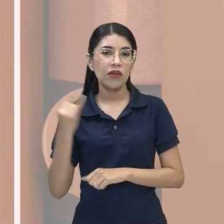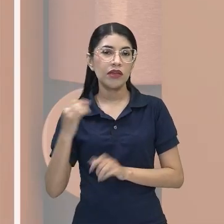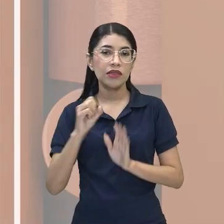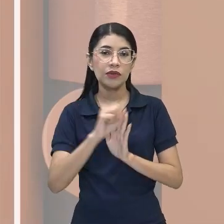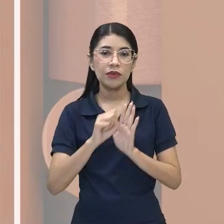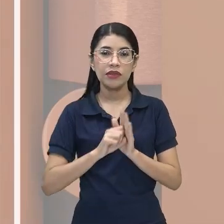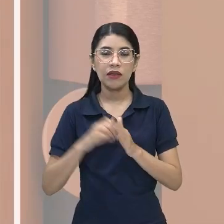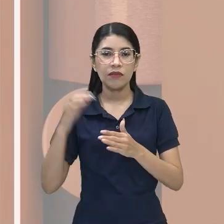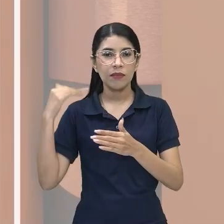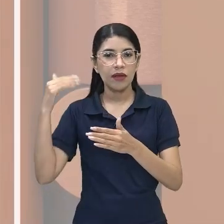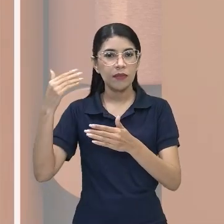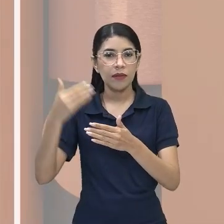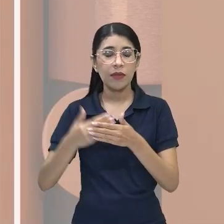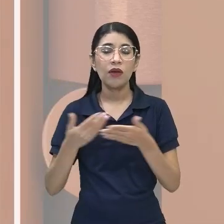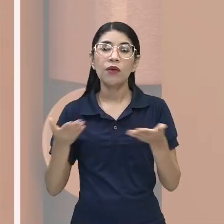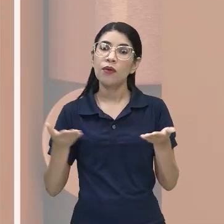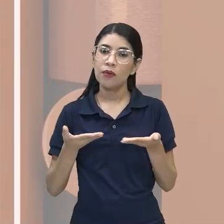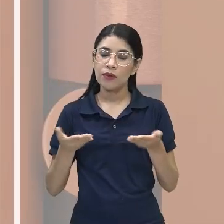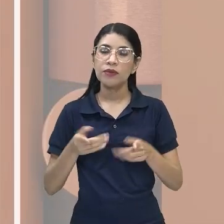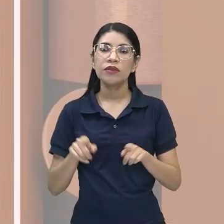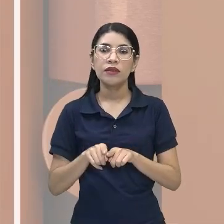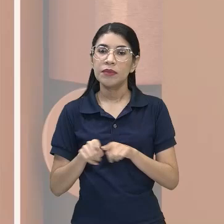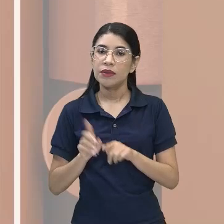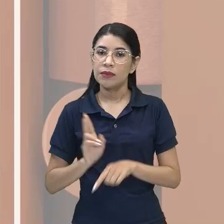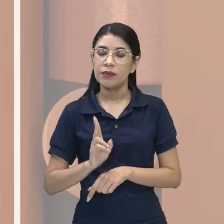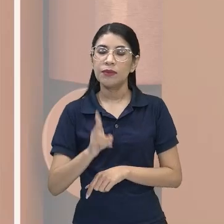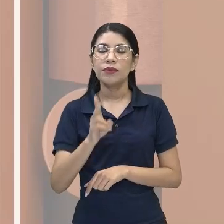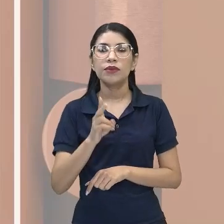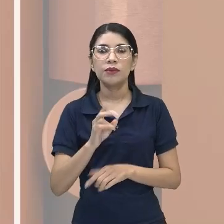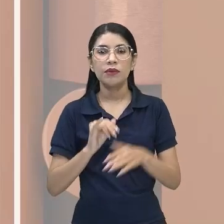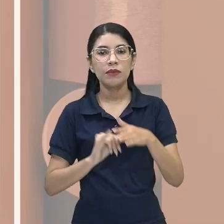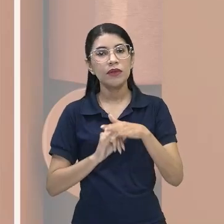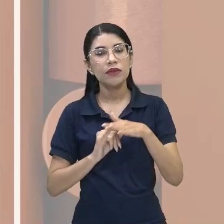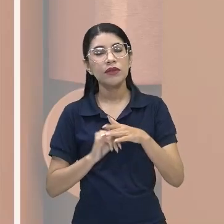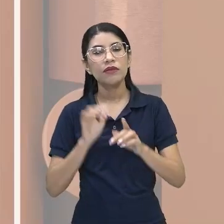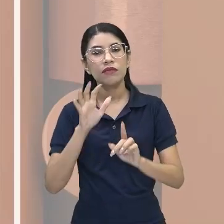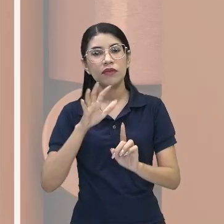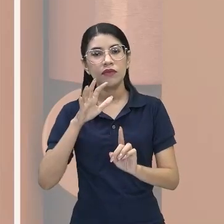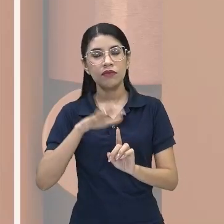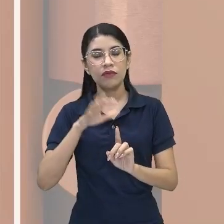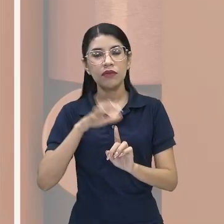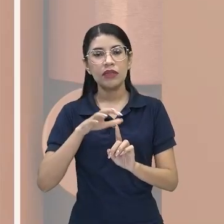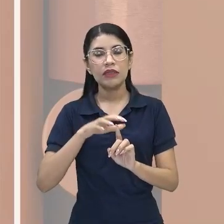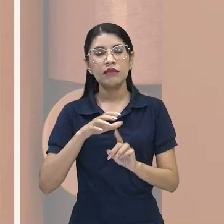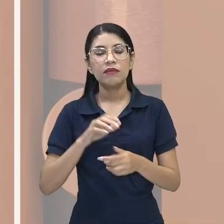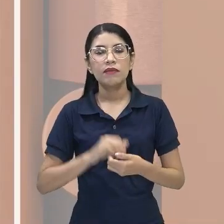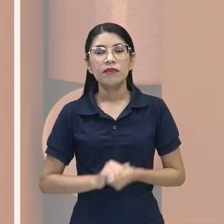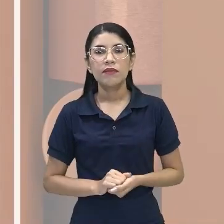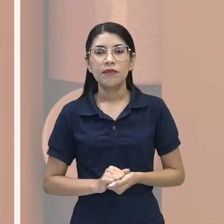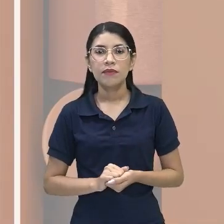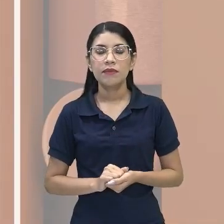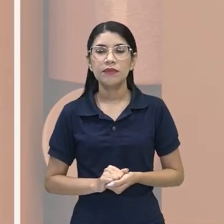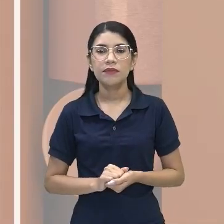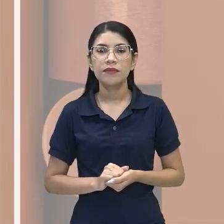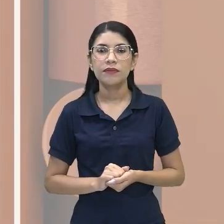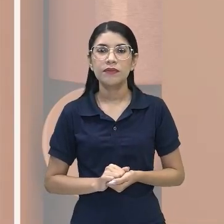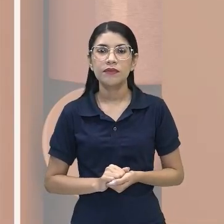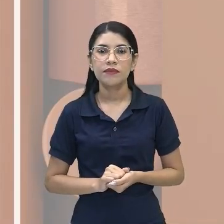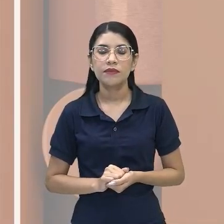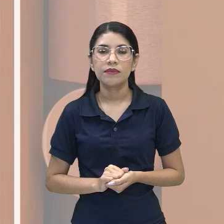séculos. Inclusive, nos dias atuais, a Igreja Católica é uma das instituições mais influentes que a gente tem na nossa